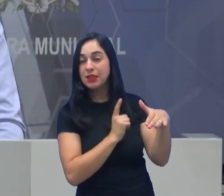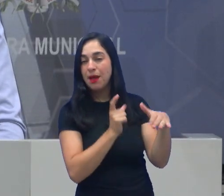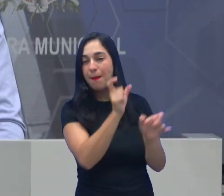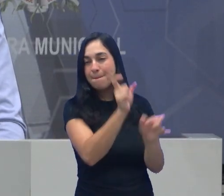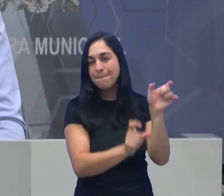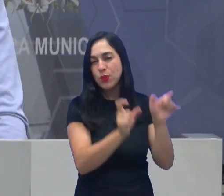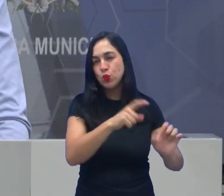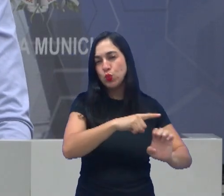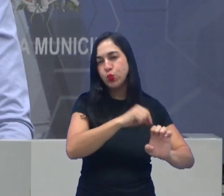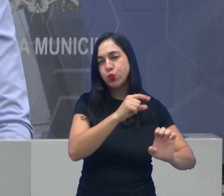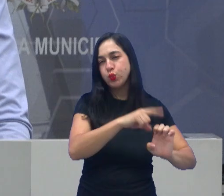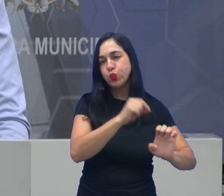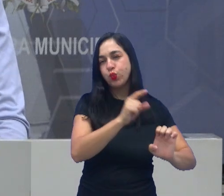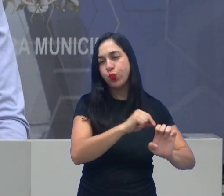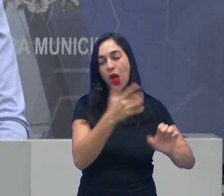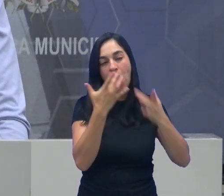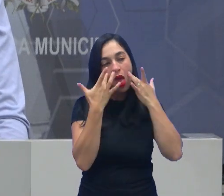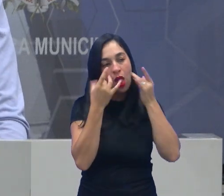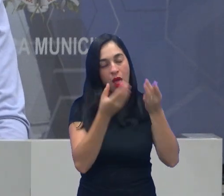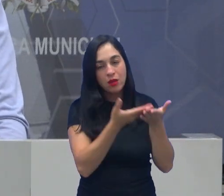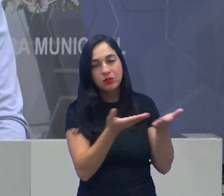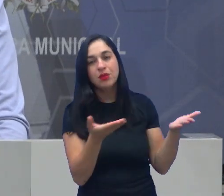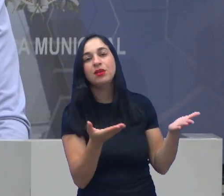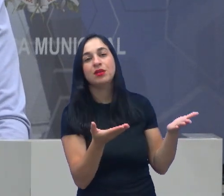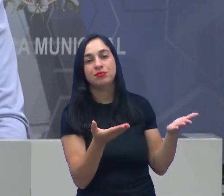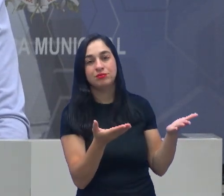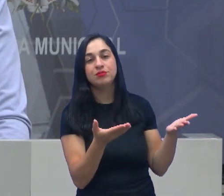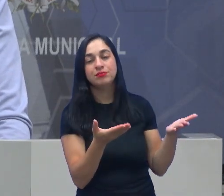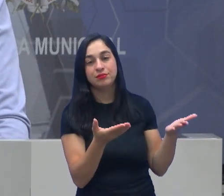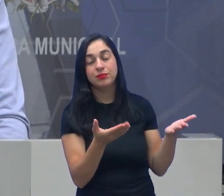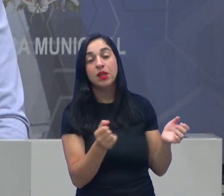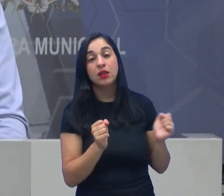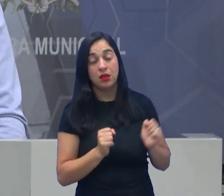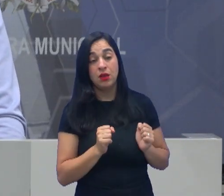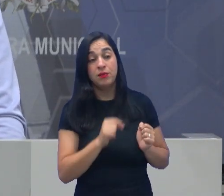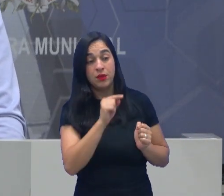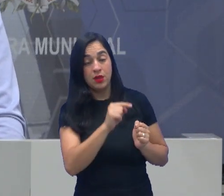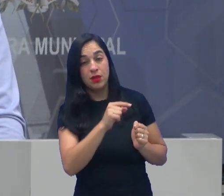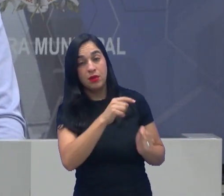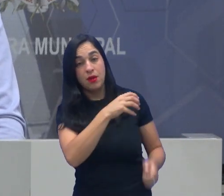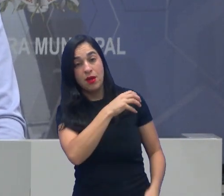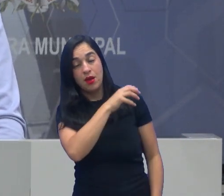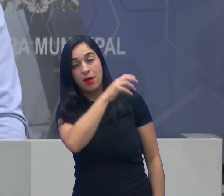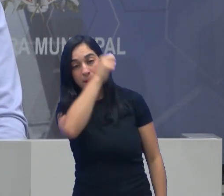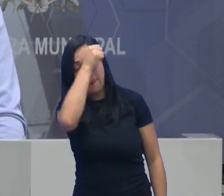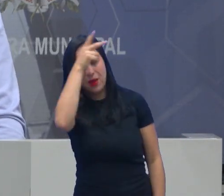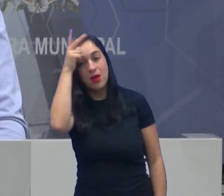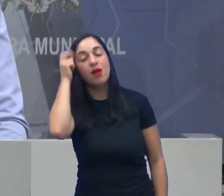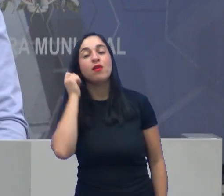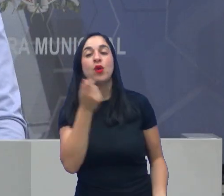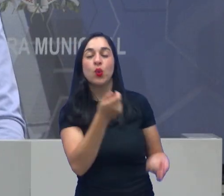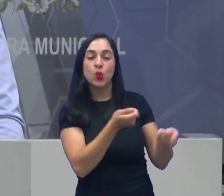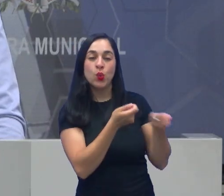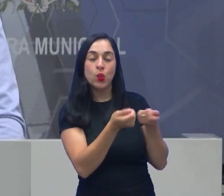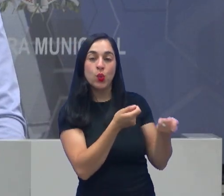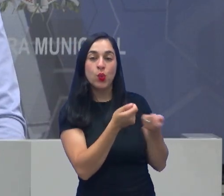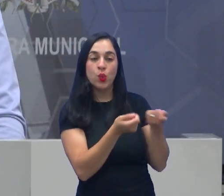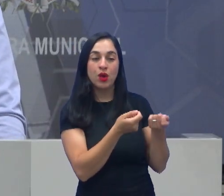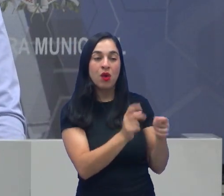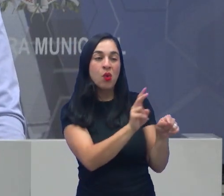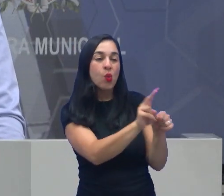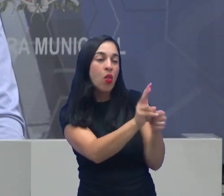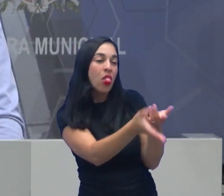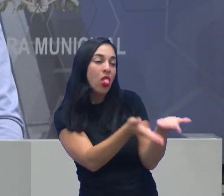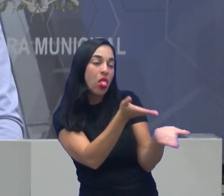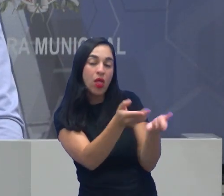são dadas, infelizmente, é governada por esse tipo de governo. Enquanto isso permanecer, nós